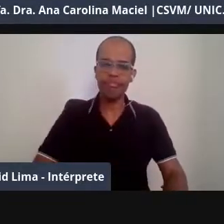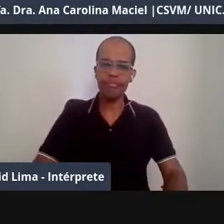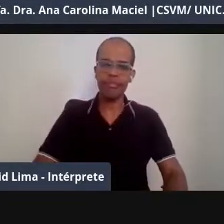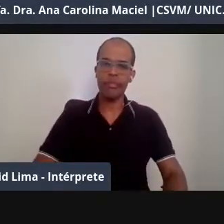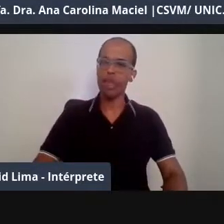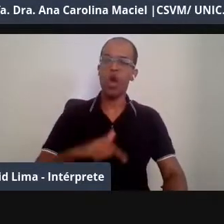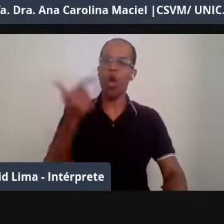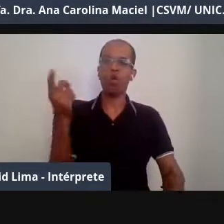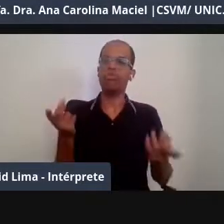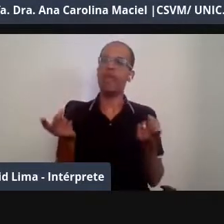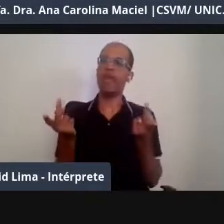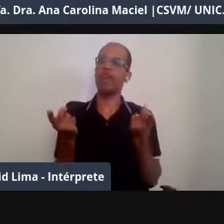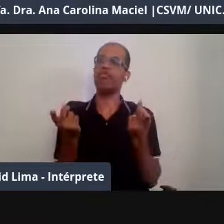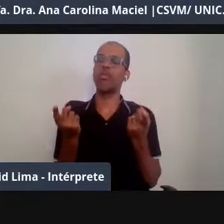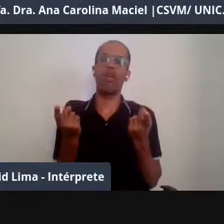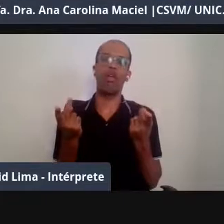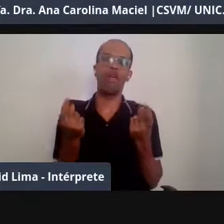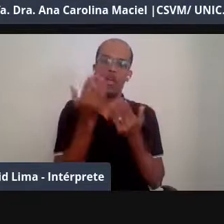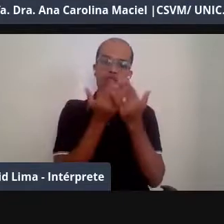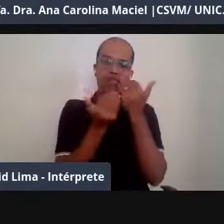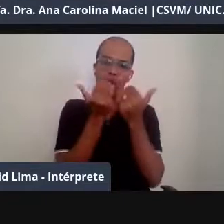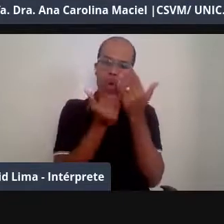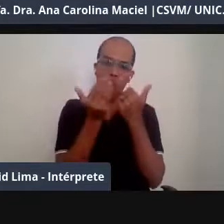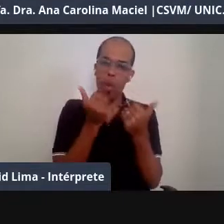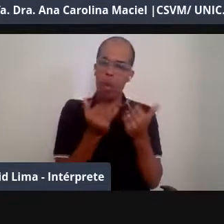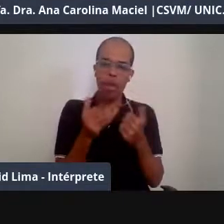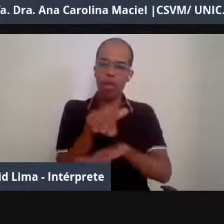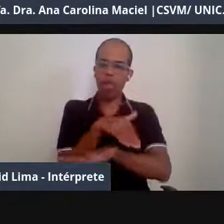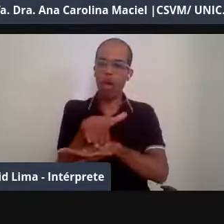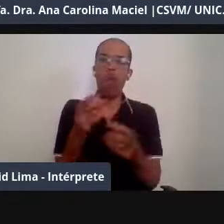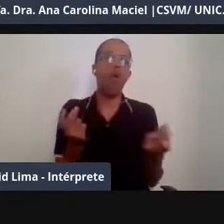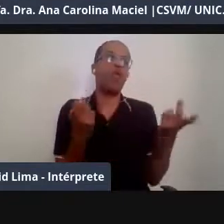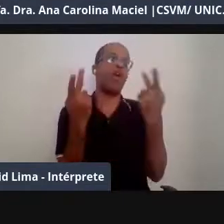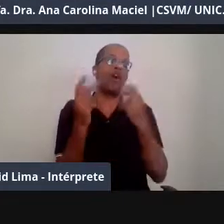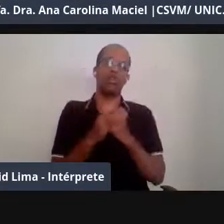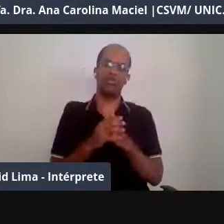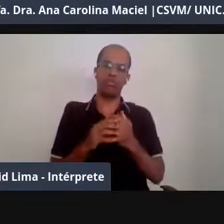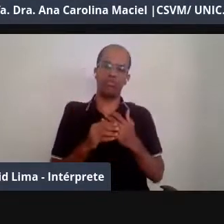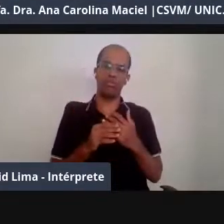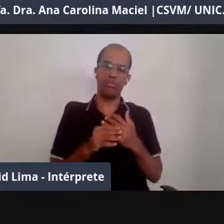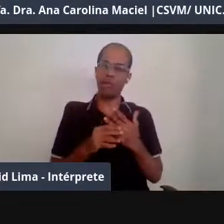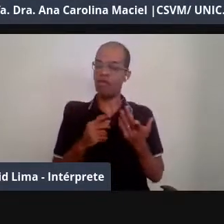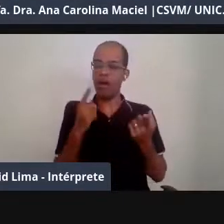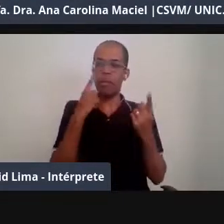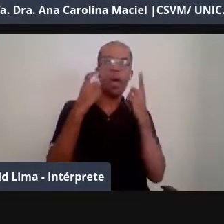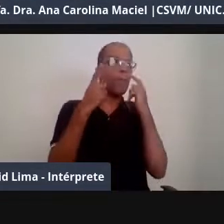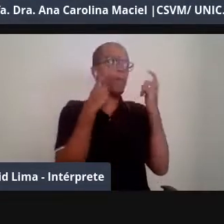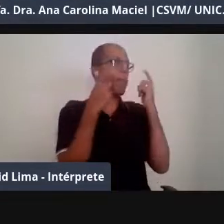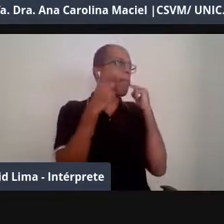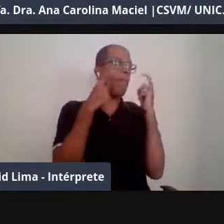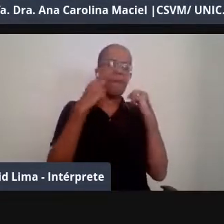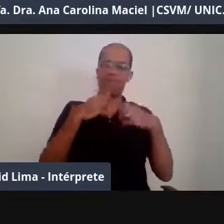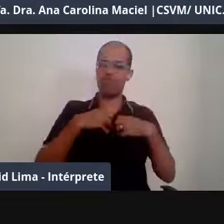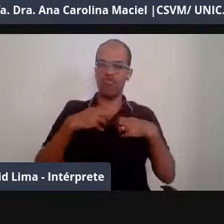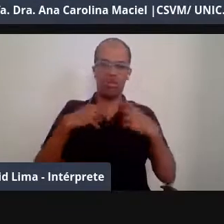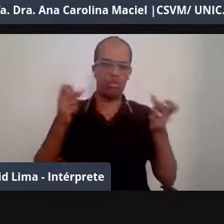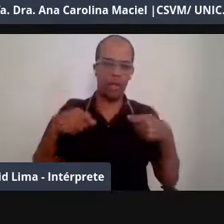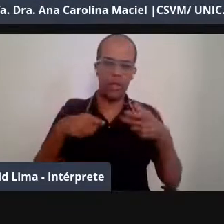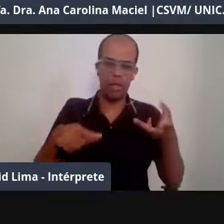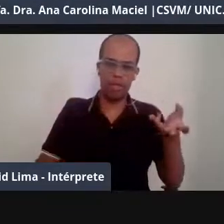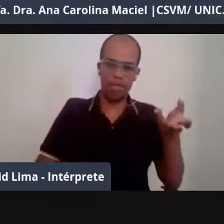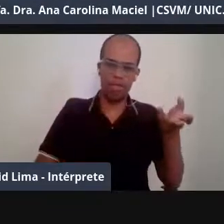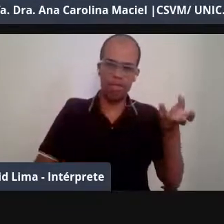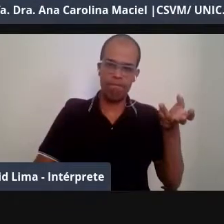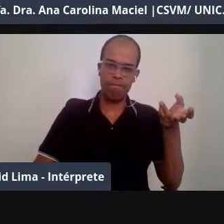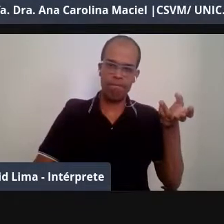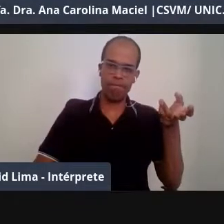vendem comida nas ruas, enfim, eles vão se reinventando da forma que é possível. E eu diria que, da perspectiva, apesar de não